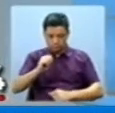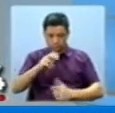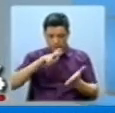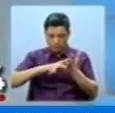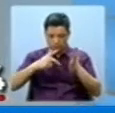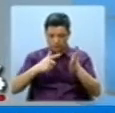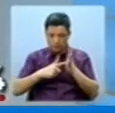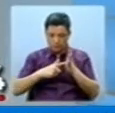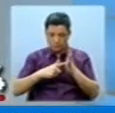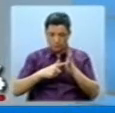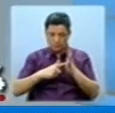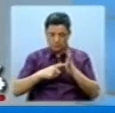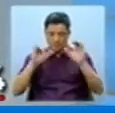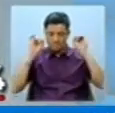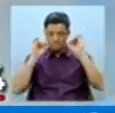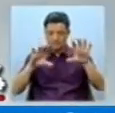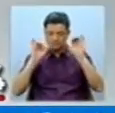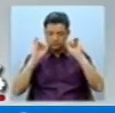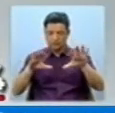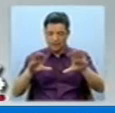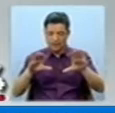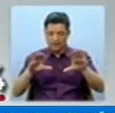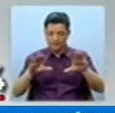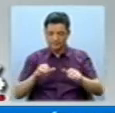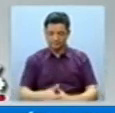tecnologia e magia.